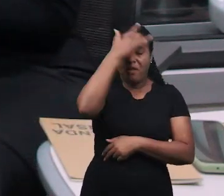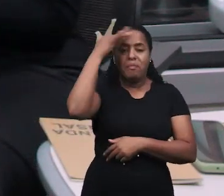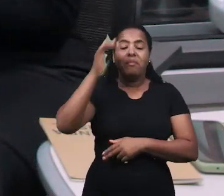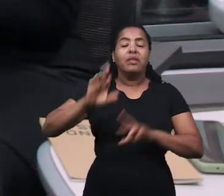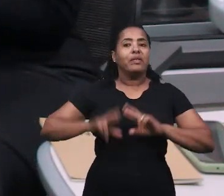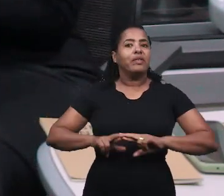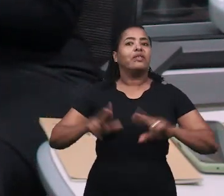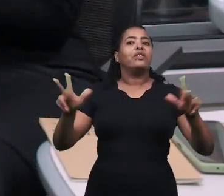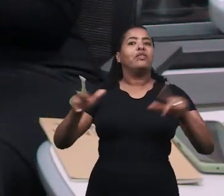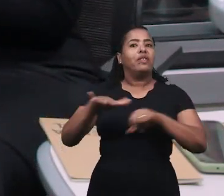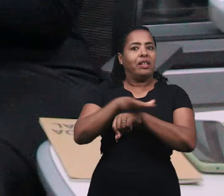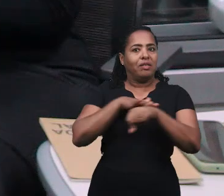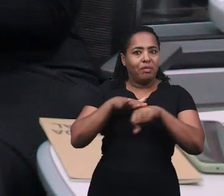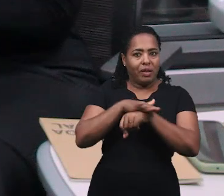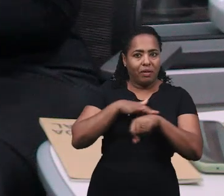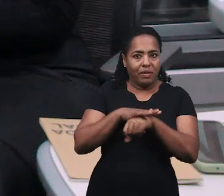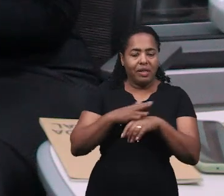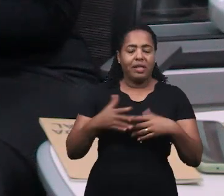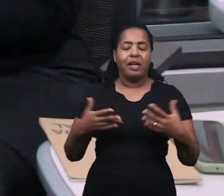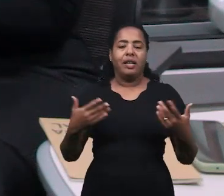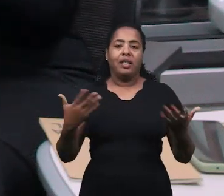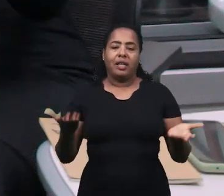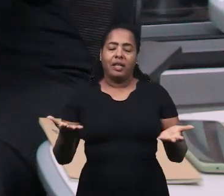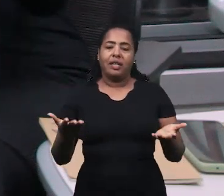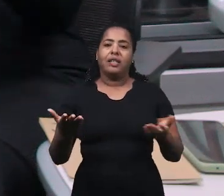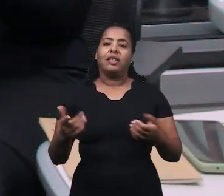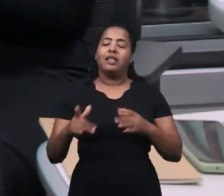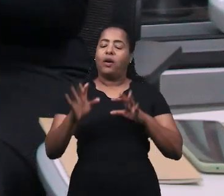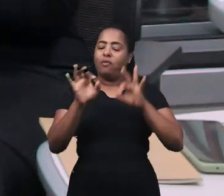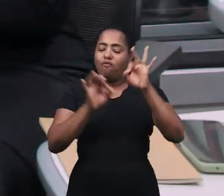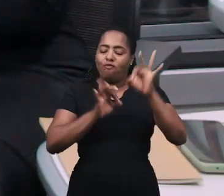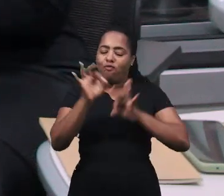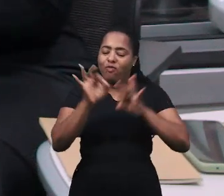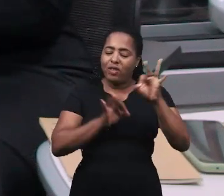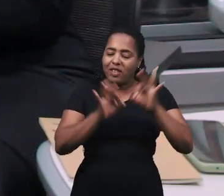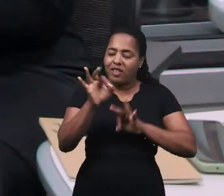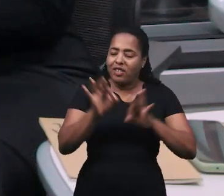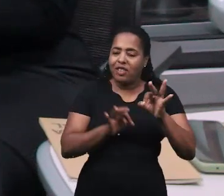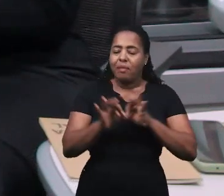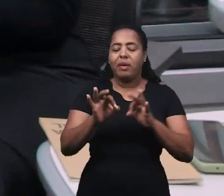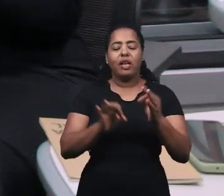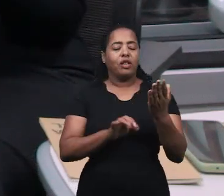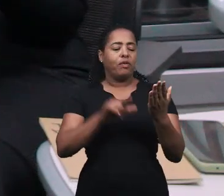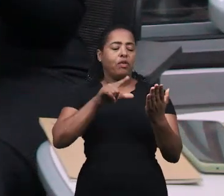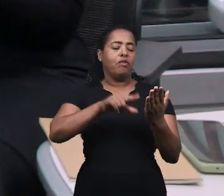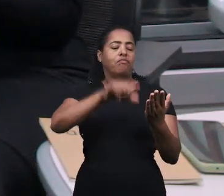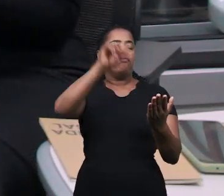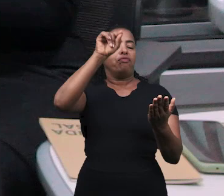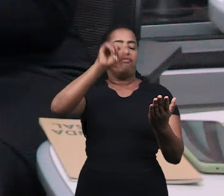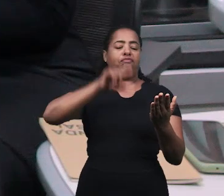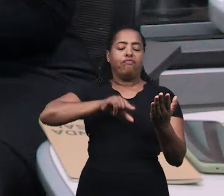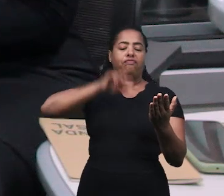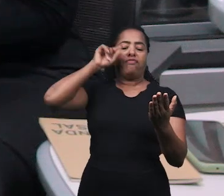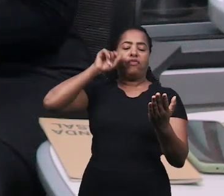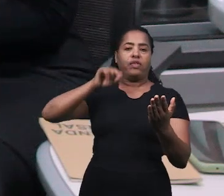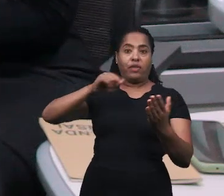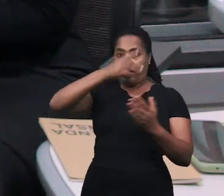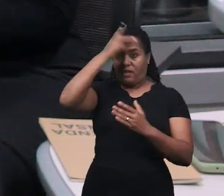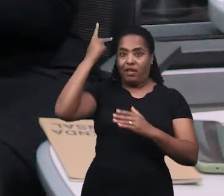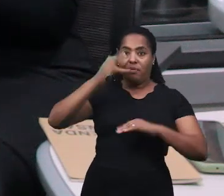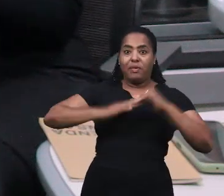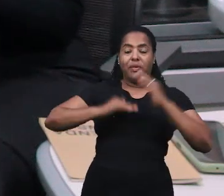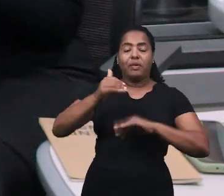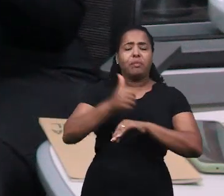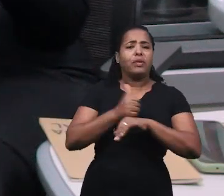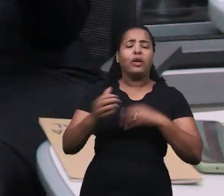diferente para falar com os nossos irmãos. Então eu vou, diante desse planejamento, eu vou selecionando esses profissionais.